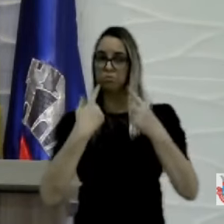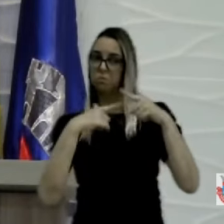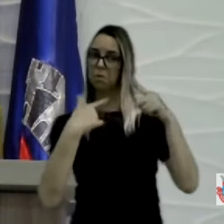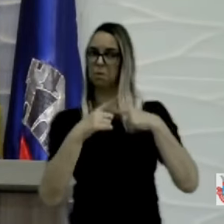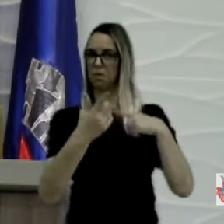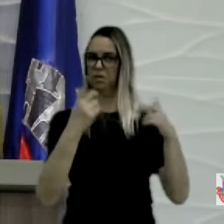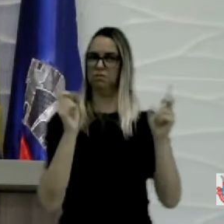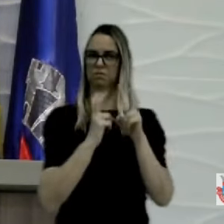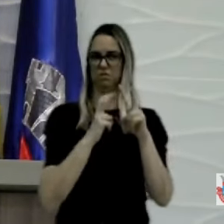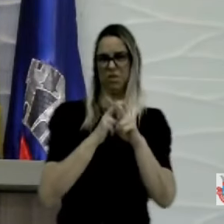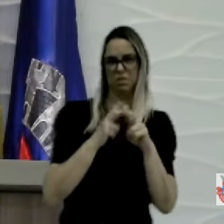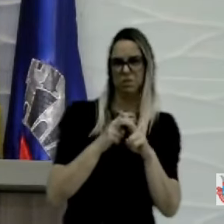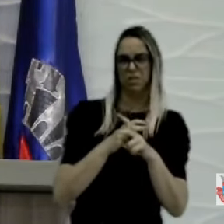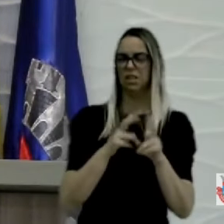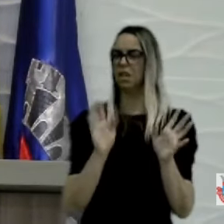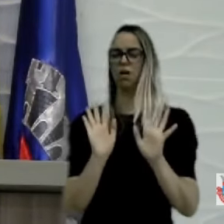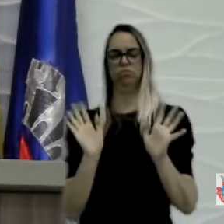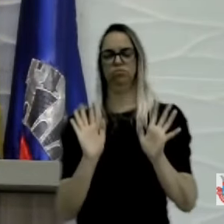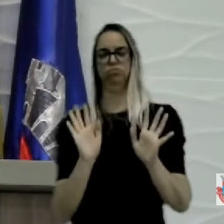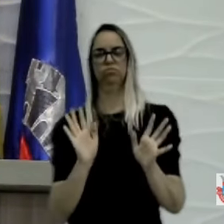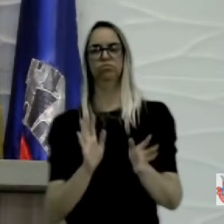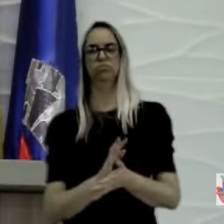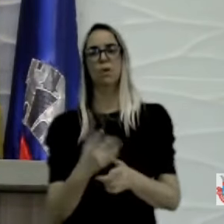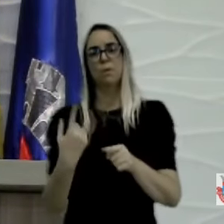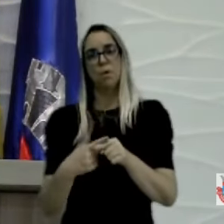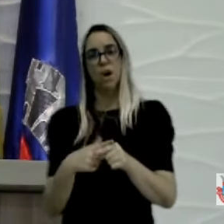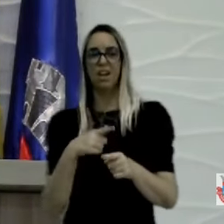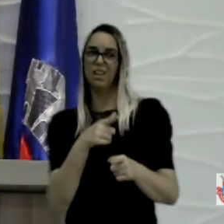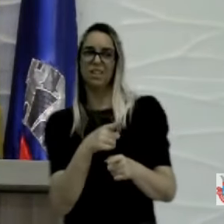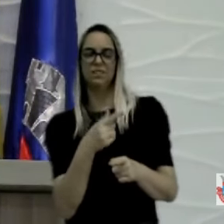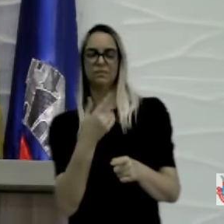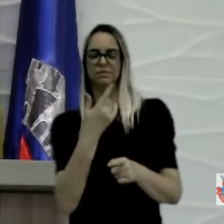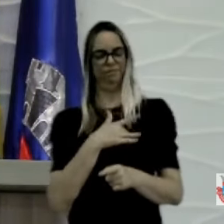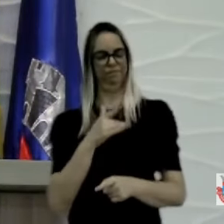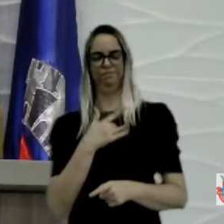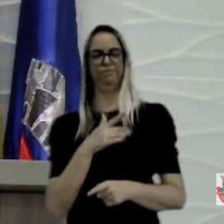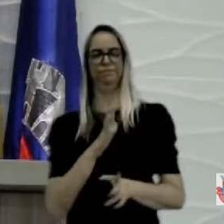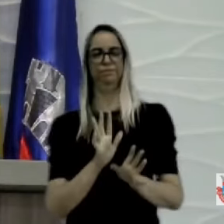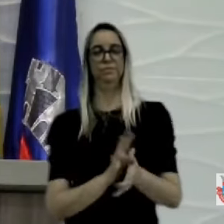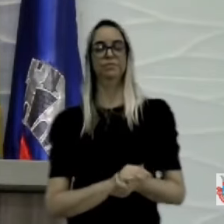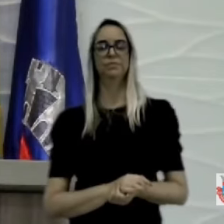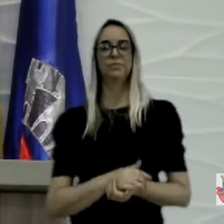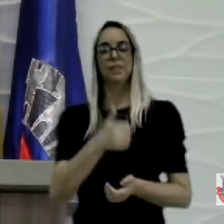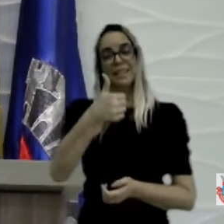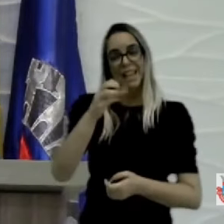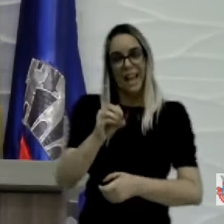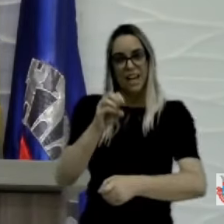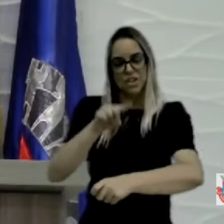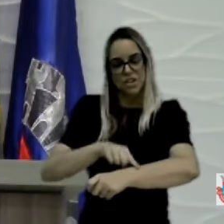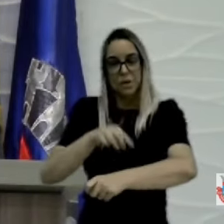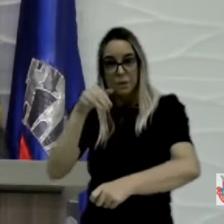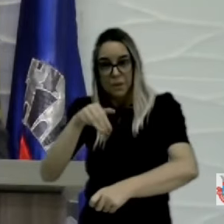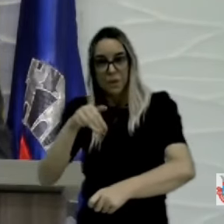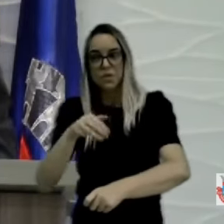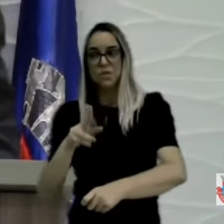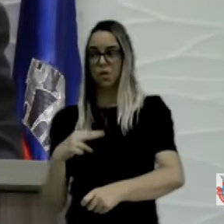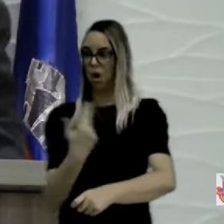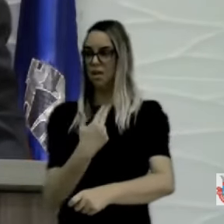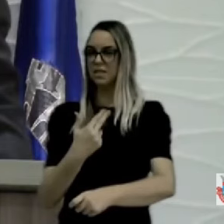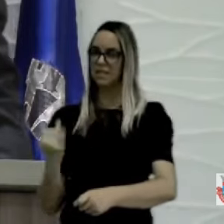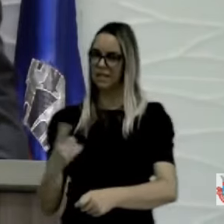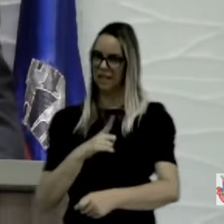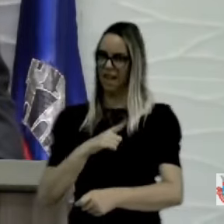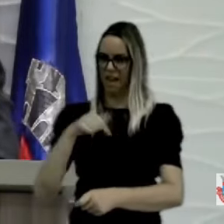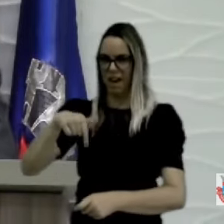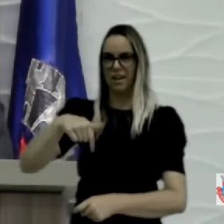vereador. Mas não vou discutir mesmo, porque não merece eu estar gastando meu tempo, 10 minutos preciosos que temos aqui,